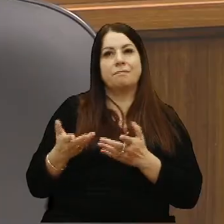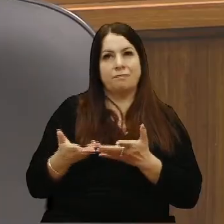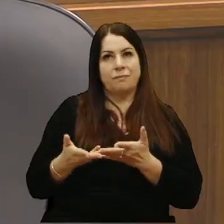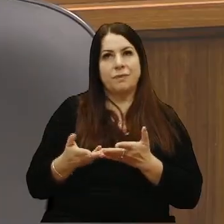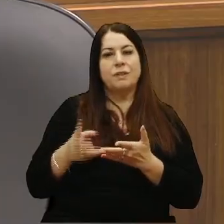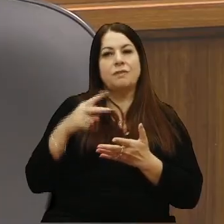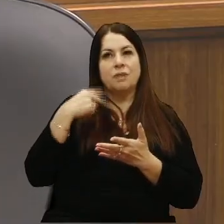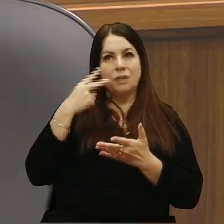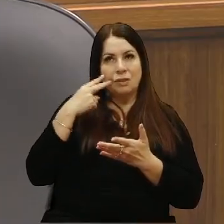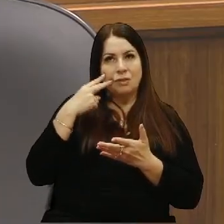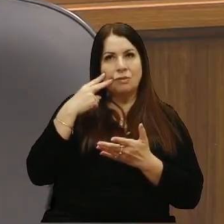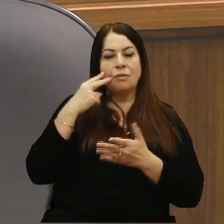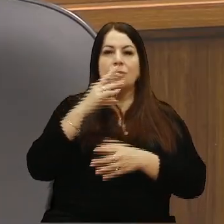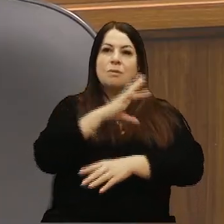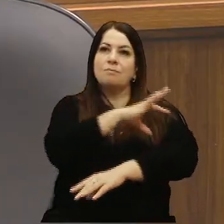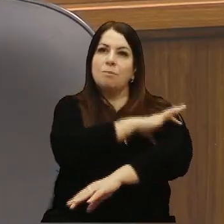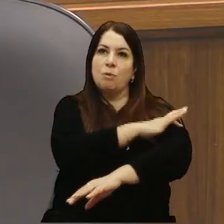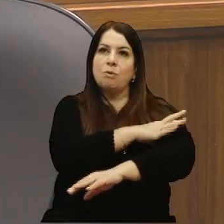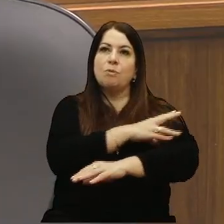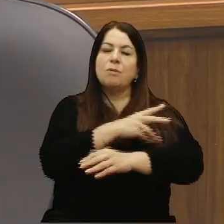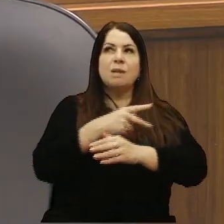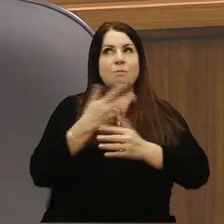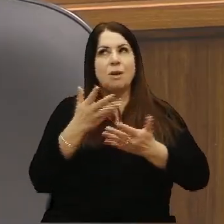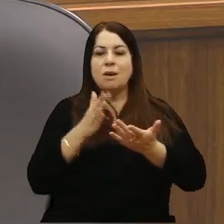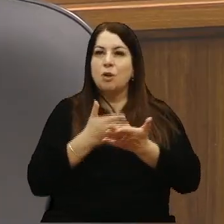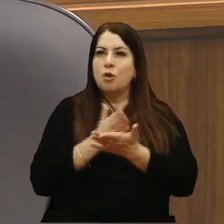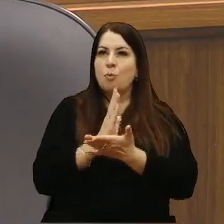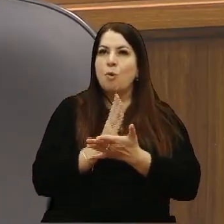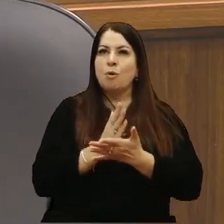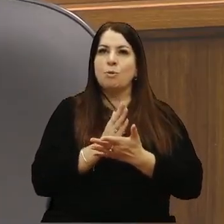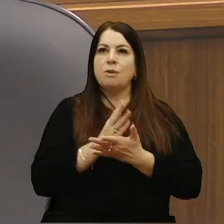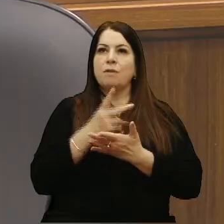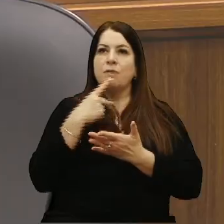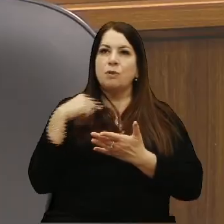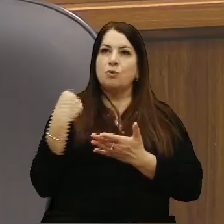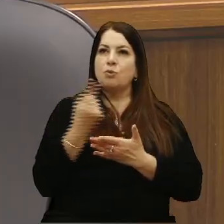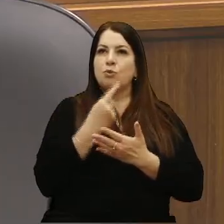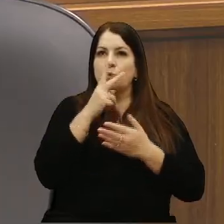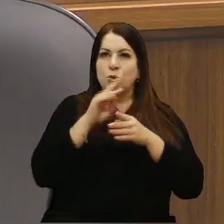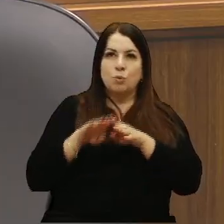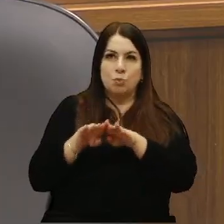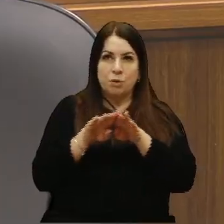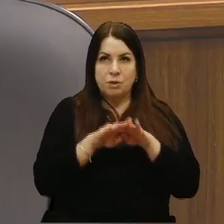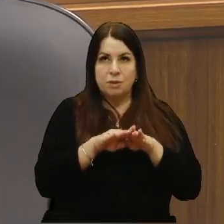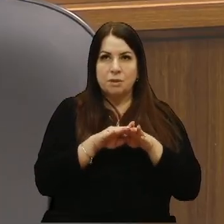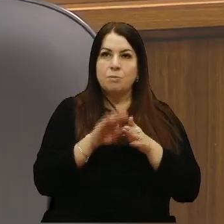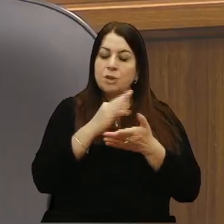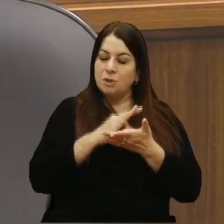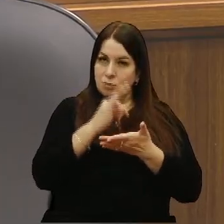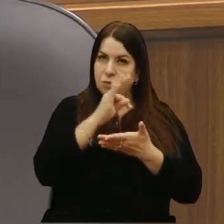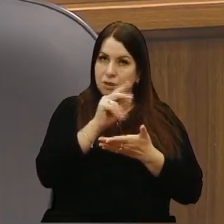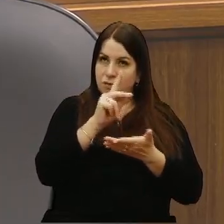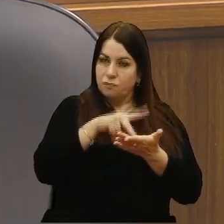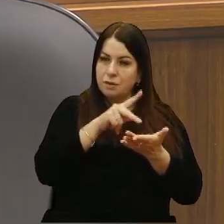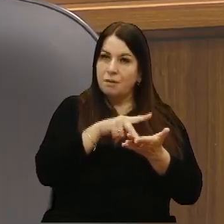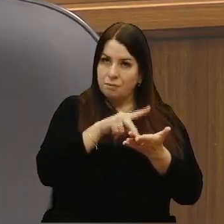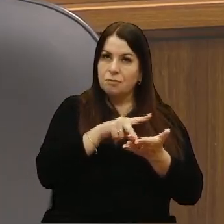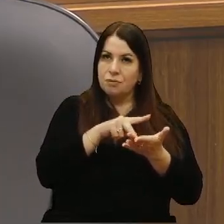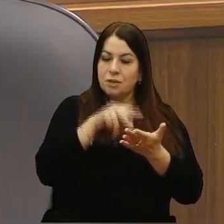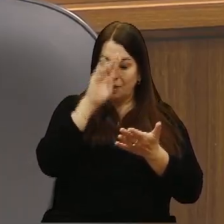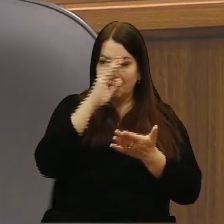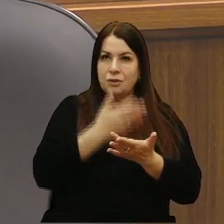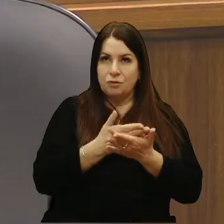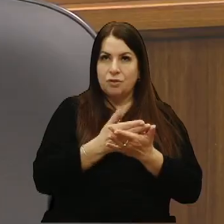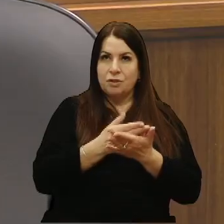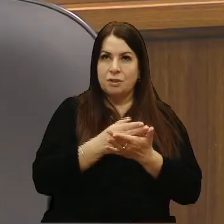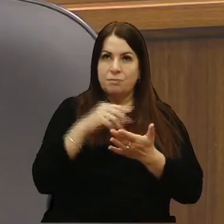Ramon, é por isso que me incomoda, a certo ponto, dizer que somos todos iguais, porque na teoria somos. De fato, acredito que é isso